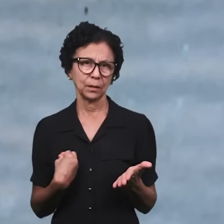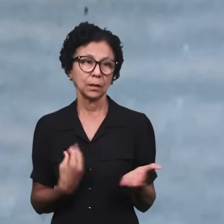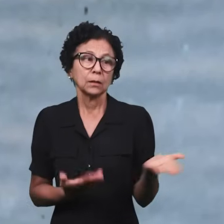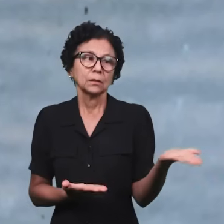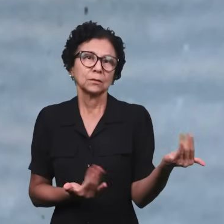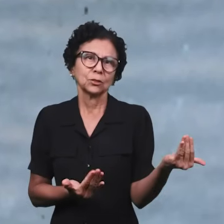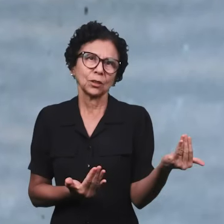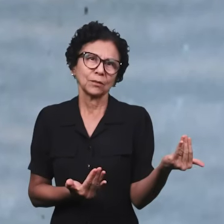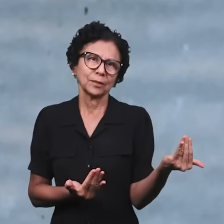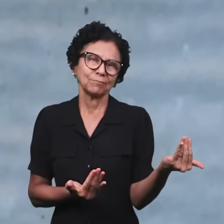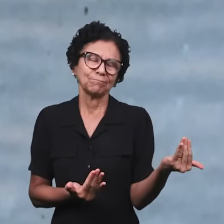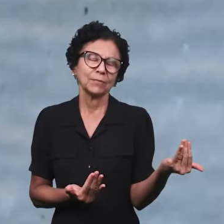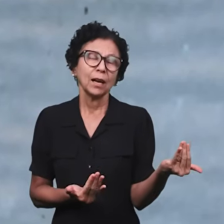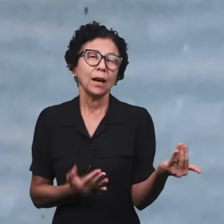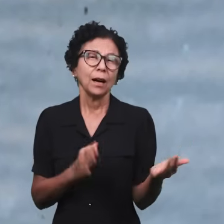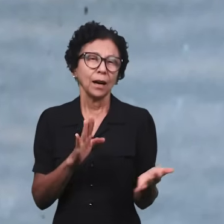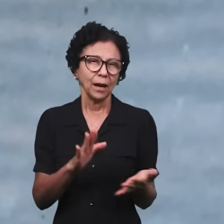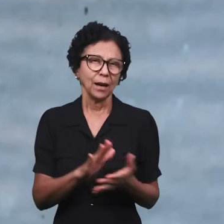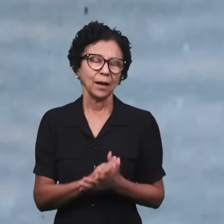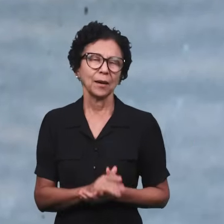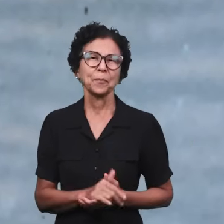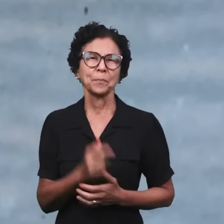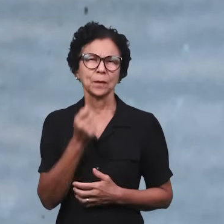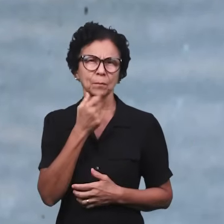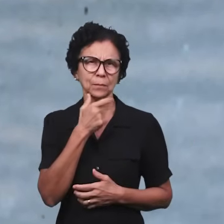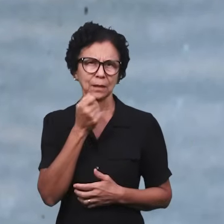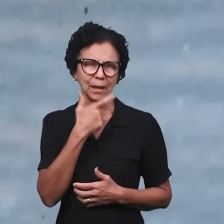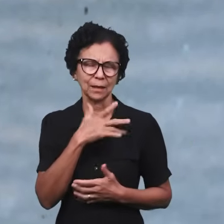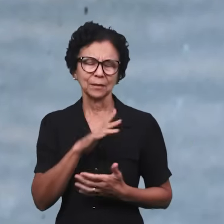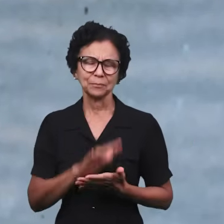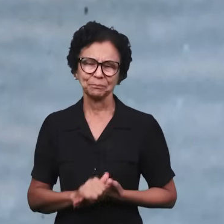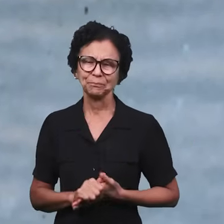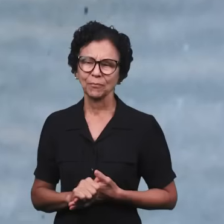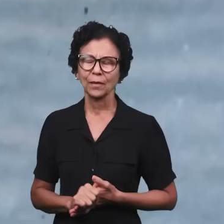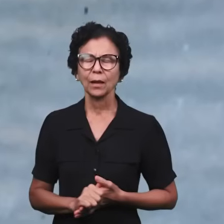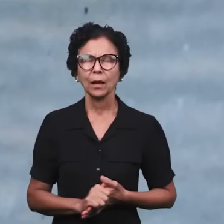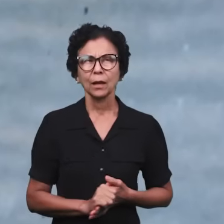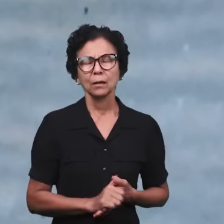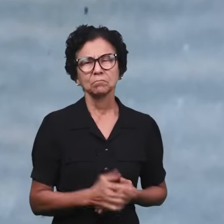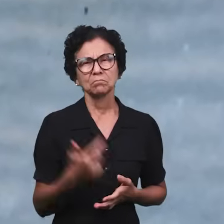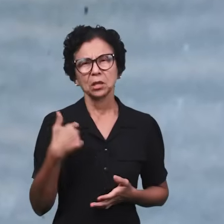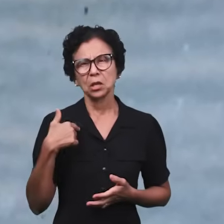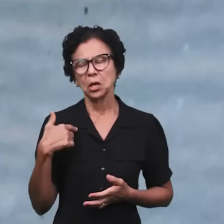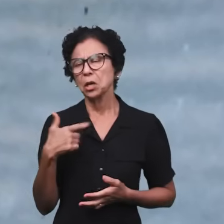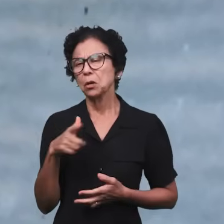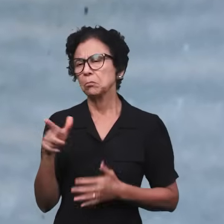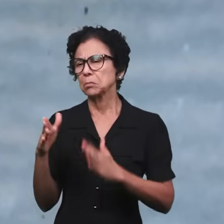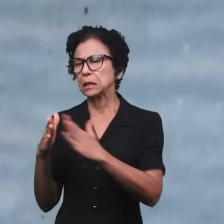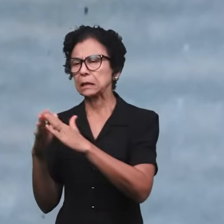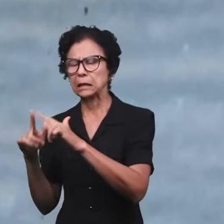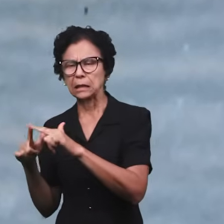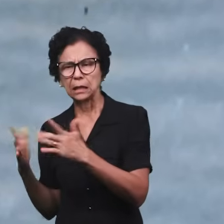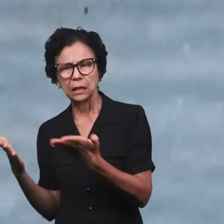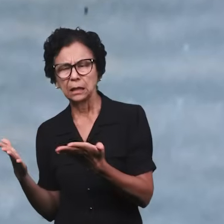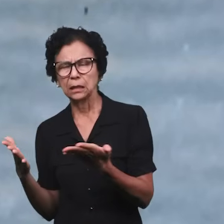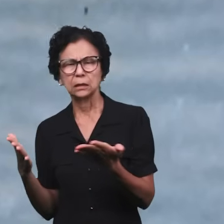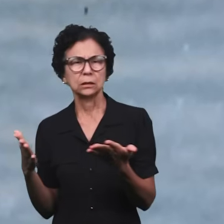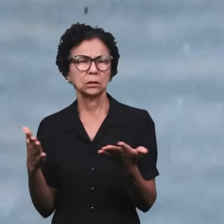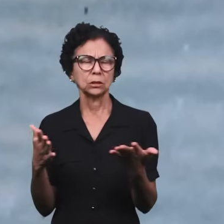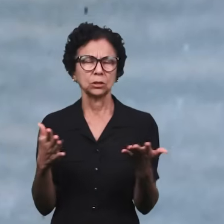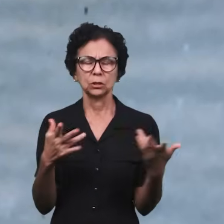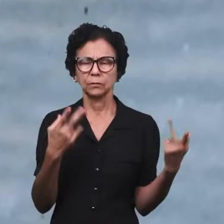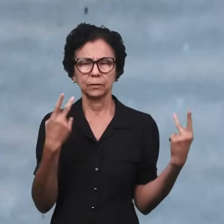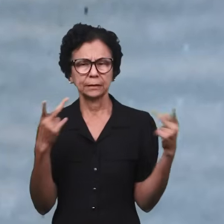uma coisa engraçada e eu vou reforçar, já até falei aqui, é que toda vez que eu encontro alguém na igreja, a gente vai visitar